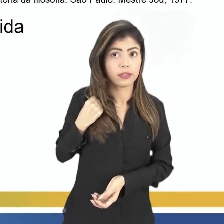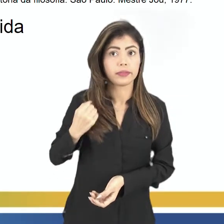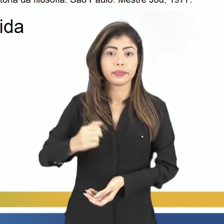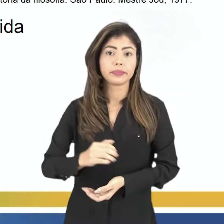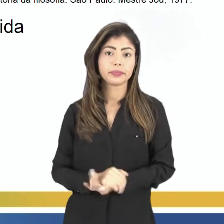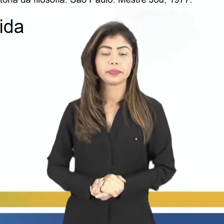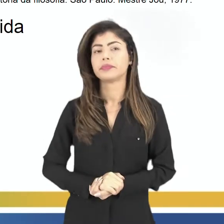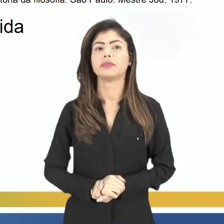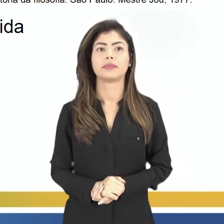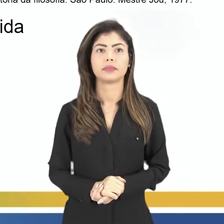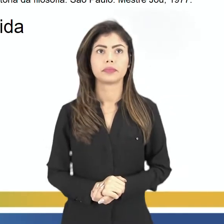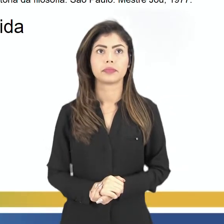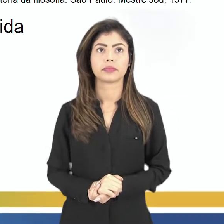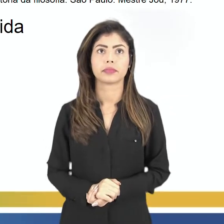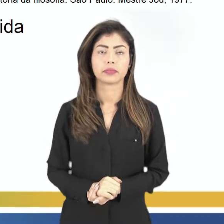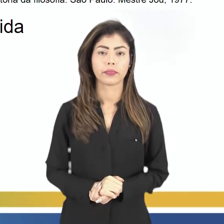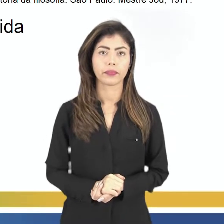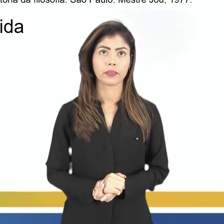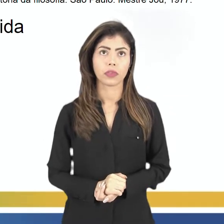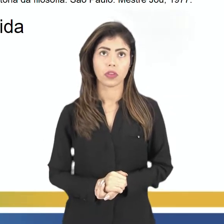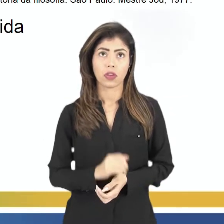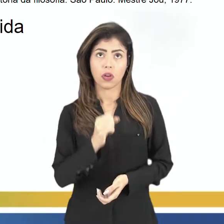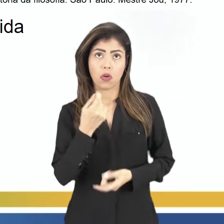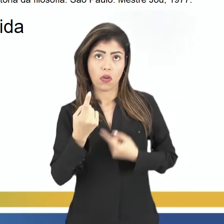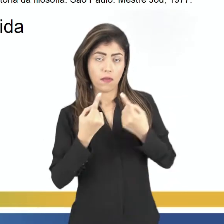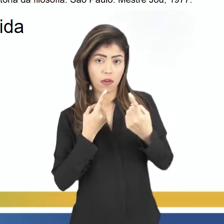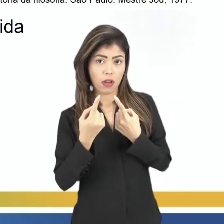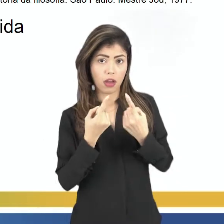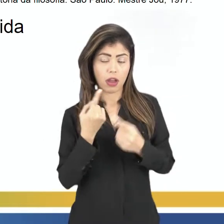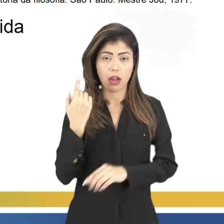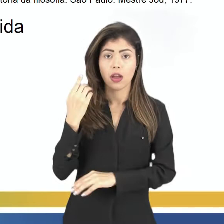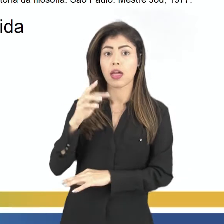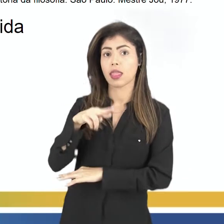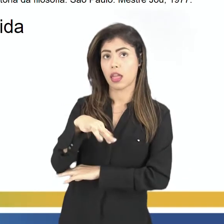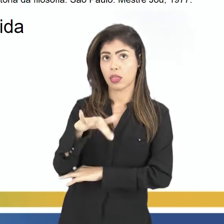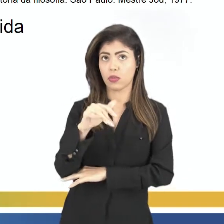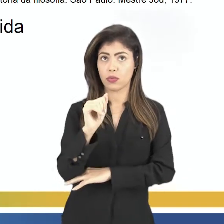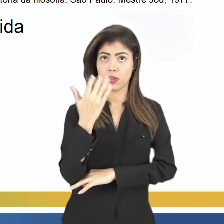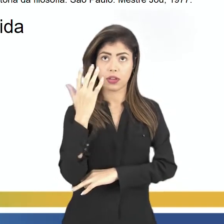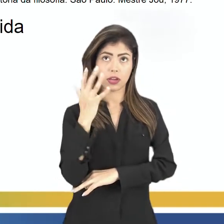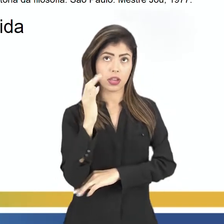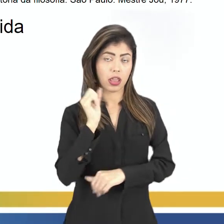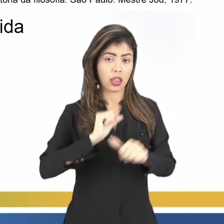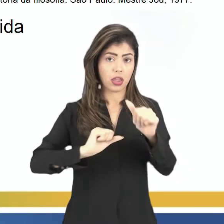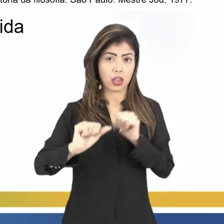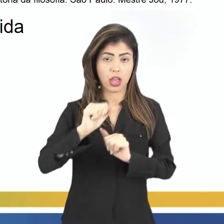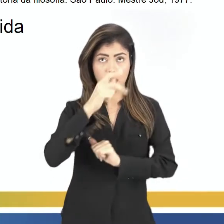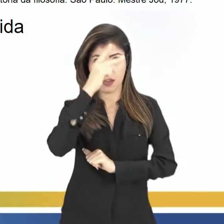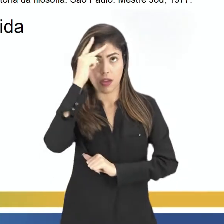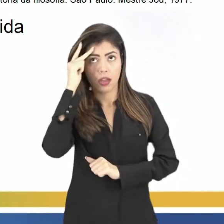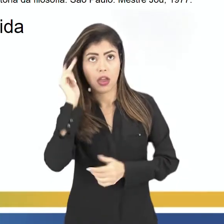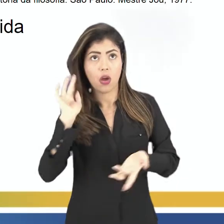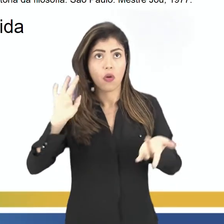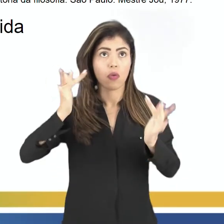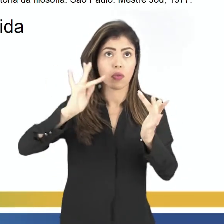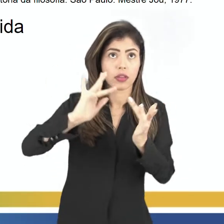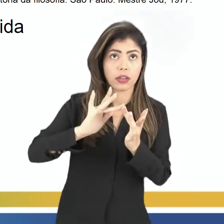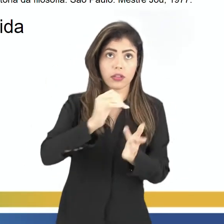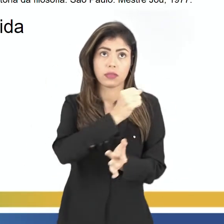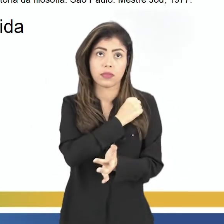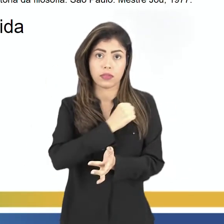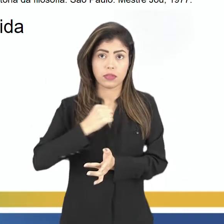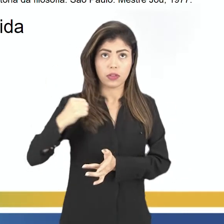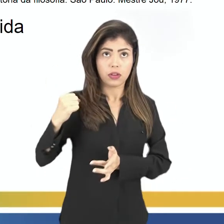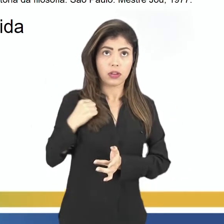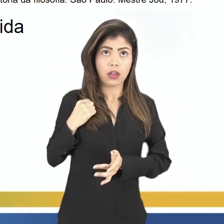Sócrates. Ó, uma conversação de tal natureza transforma o ouvinte. O contato de Sócrates paralisa